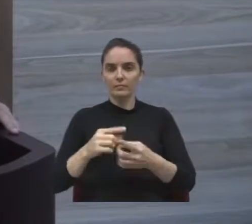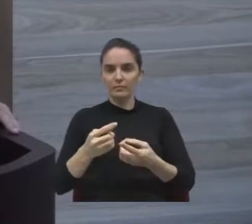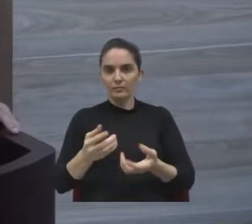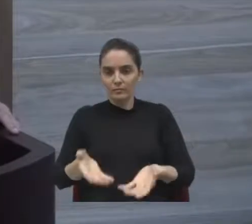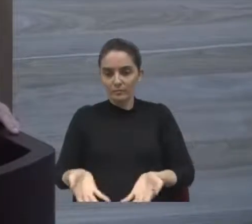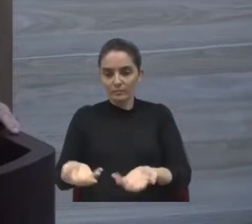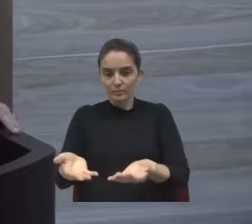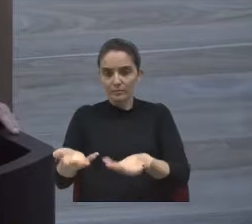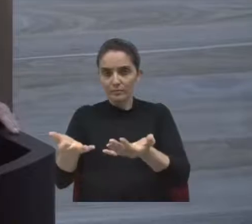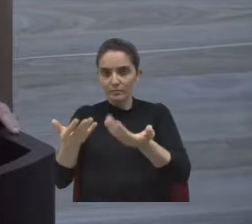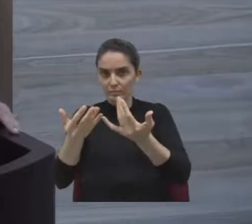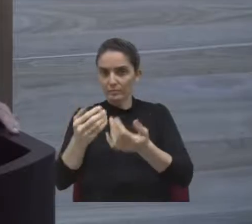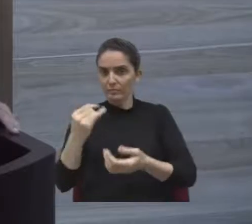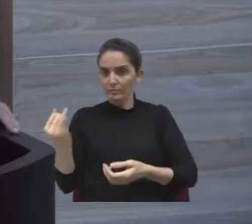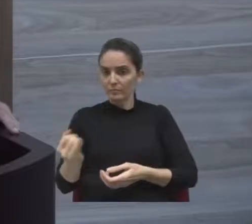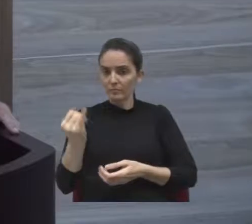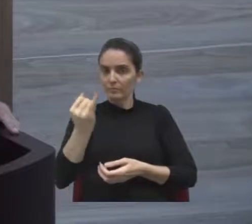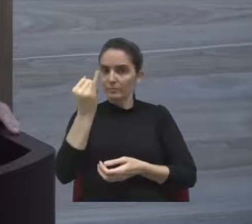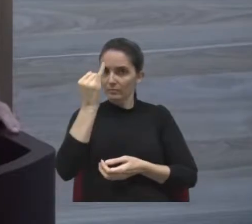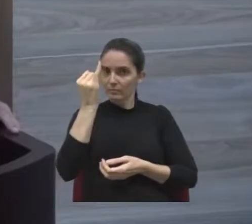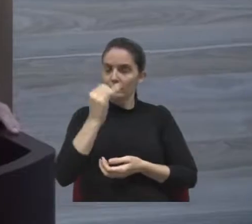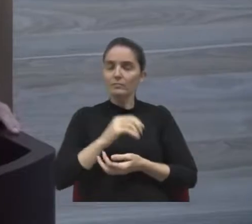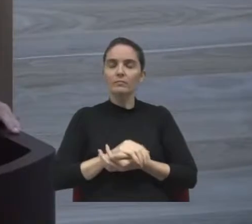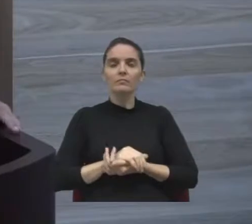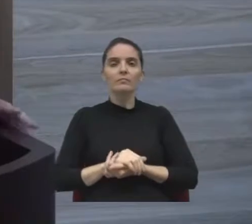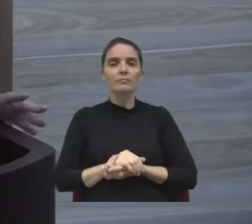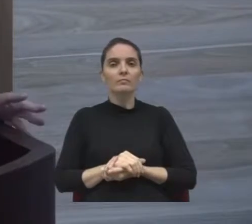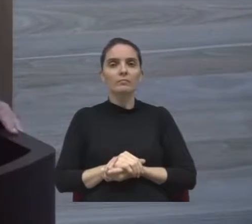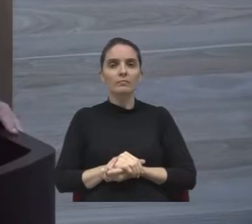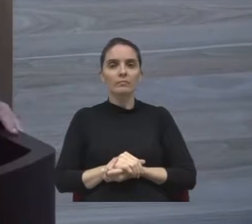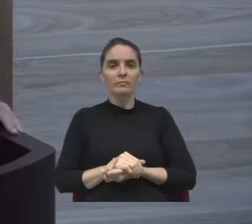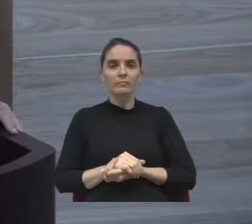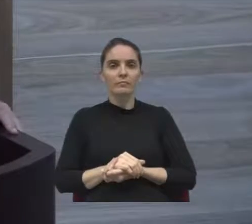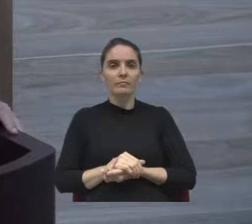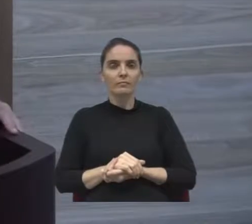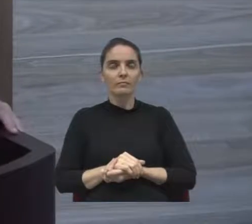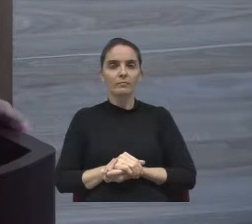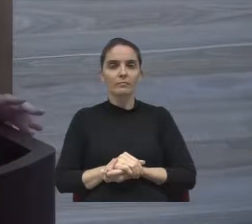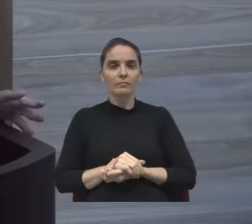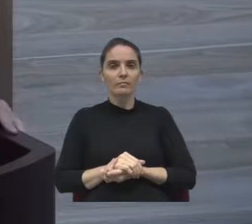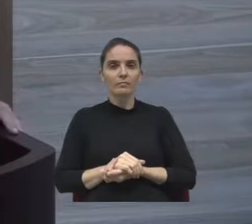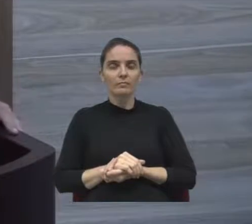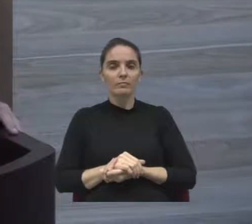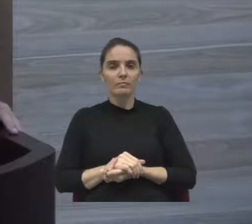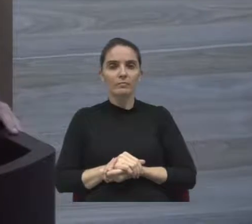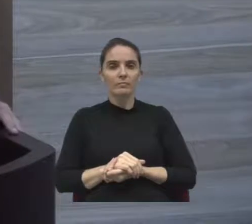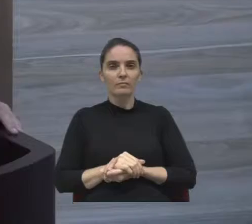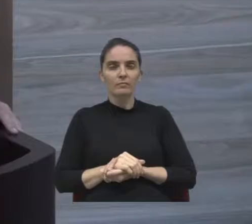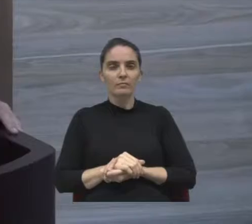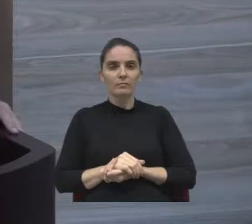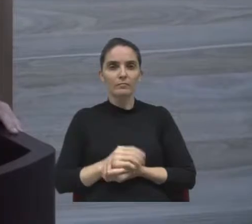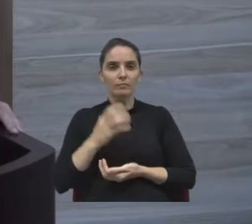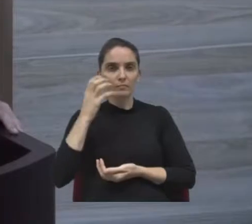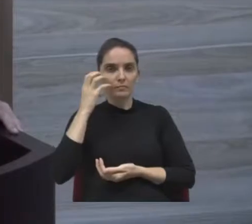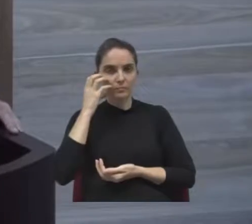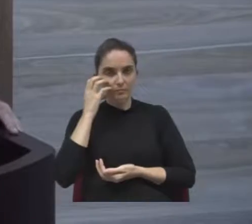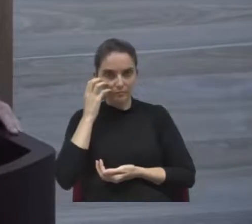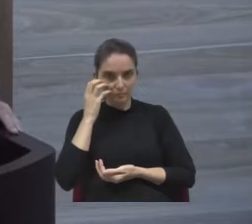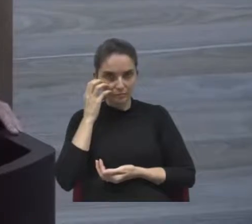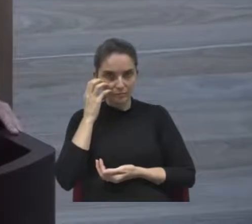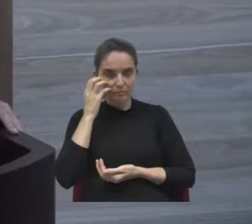bastante importante. Vocês sabem que a minha bandeira é a política para com os